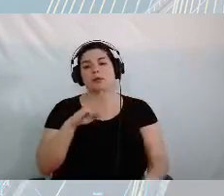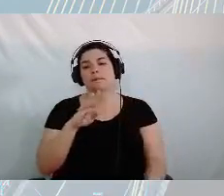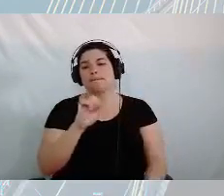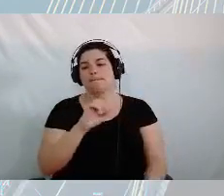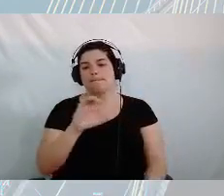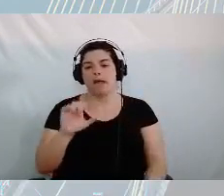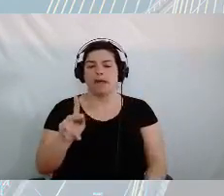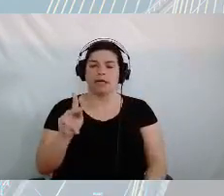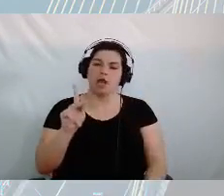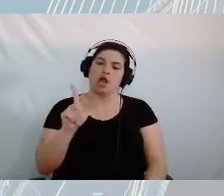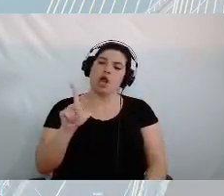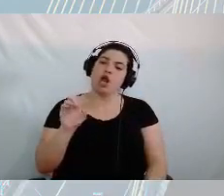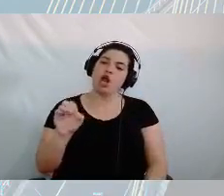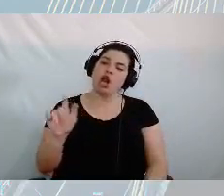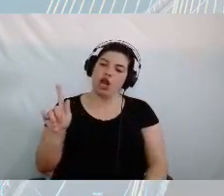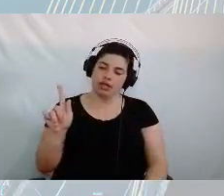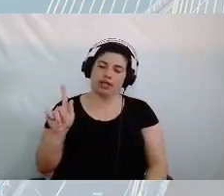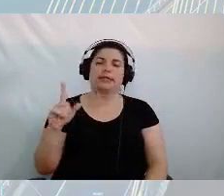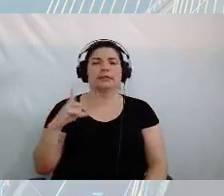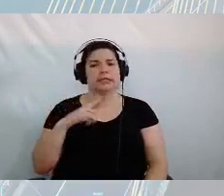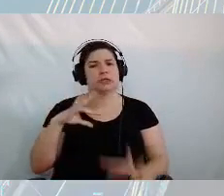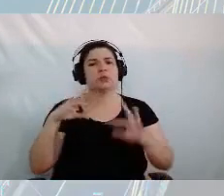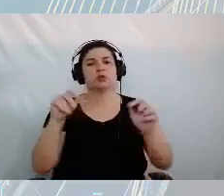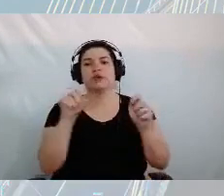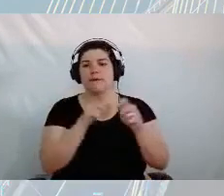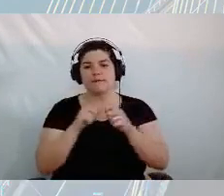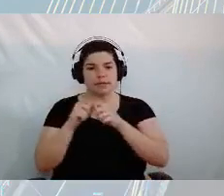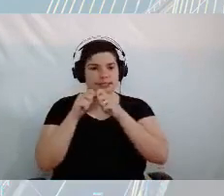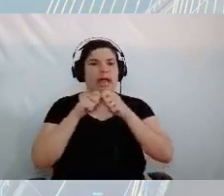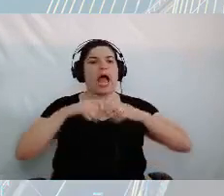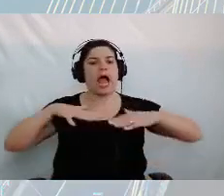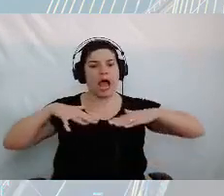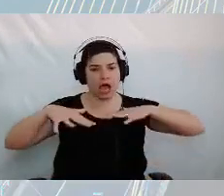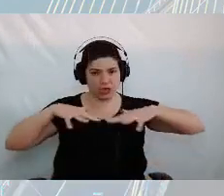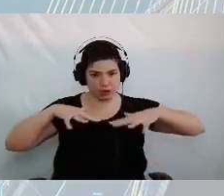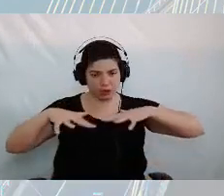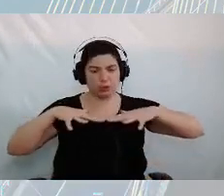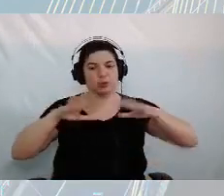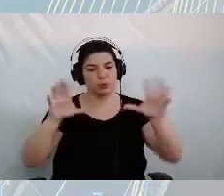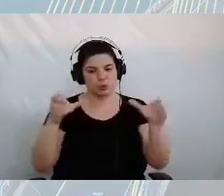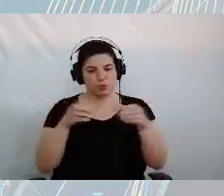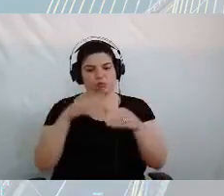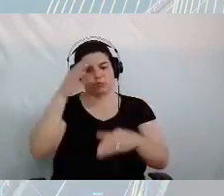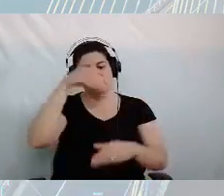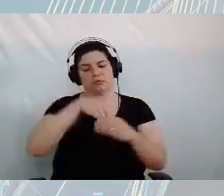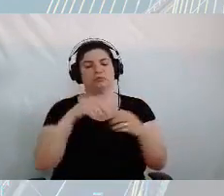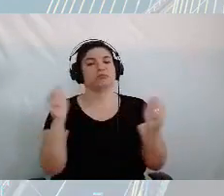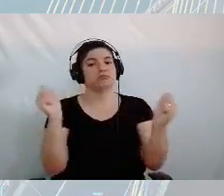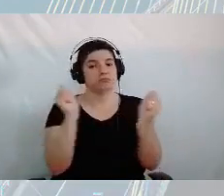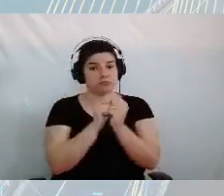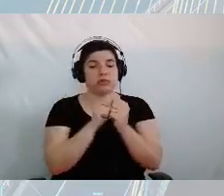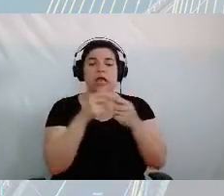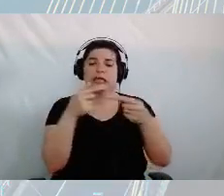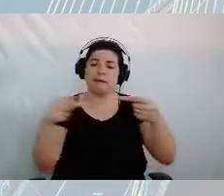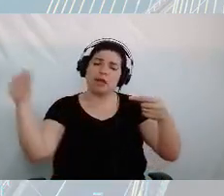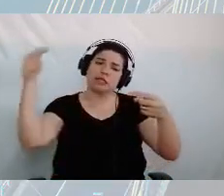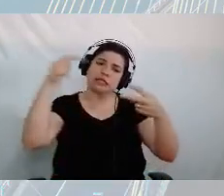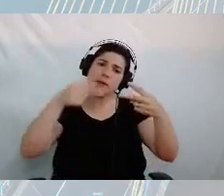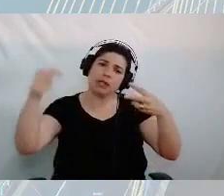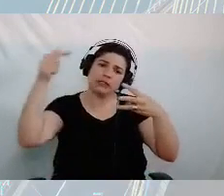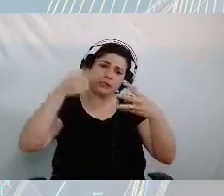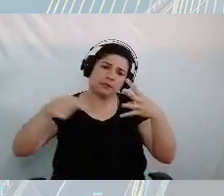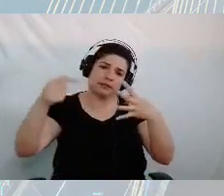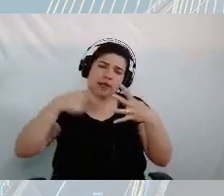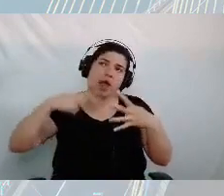fazendo todos os ritos ágeis dentro desse time, uma semana após a outra.